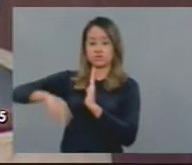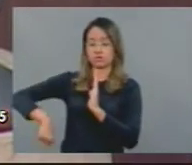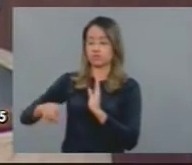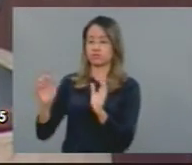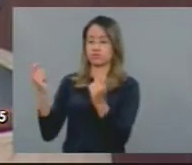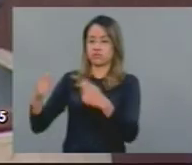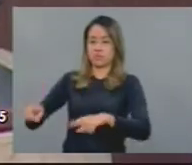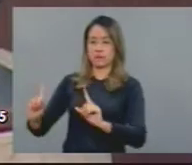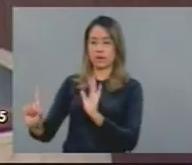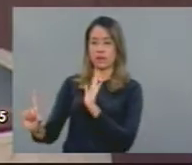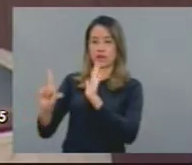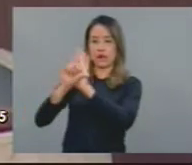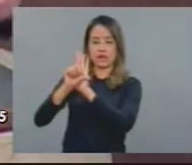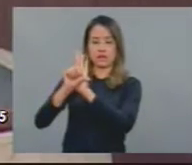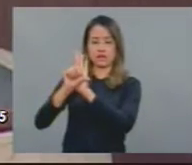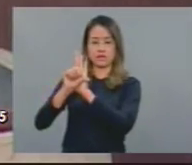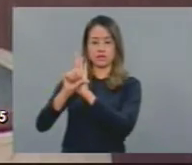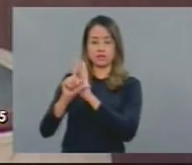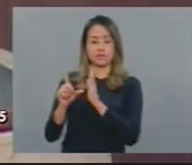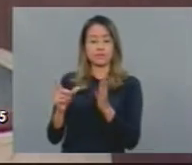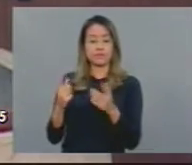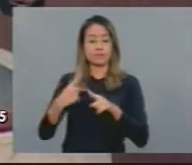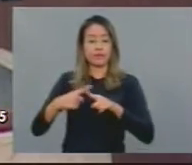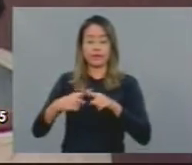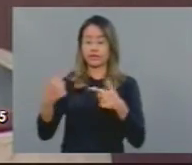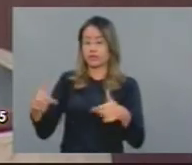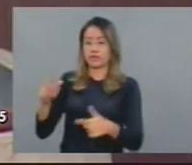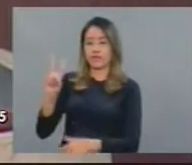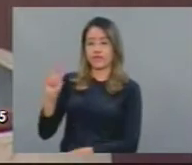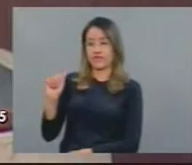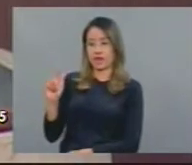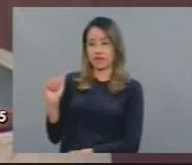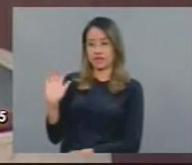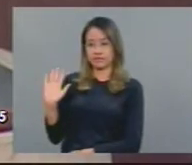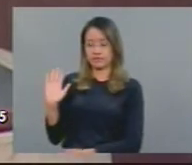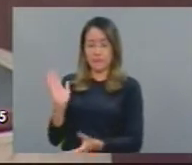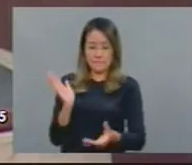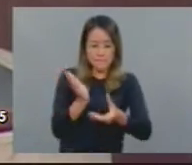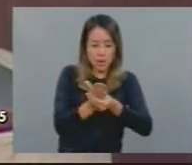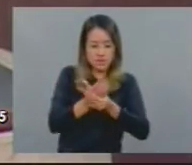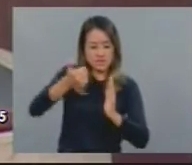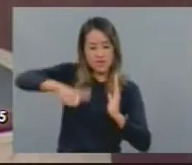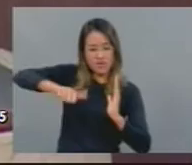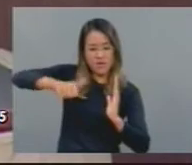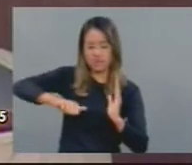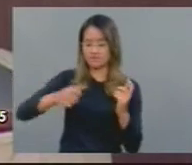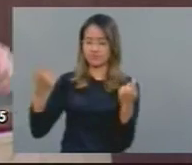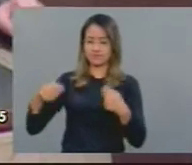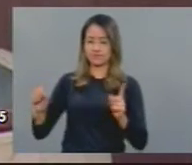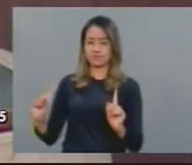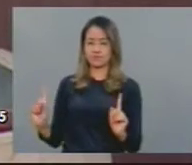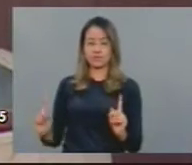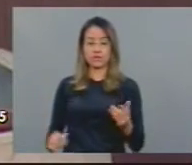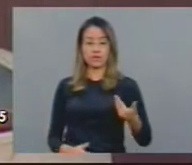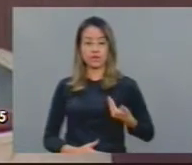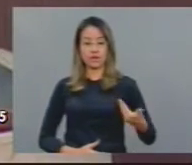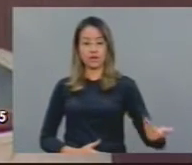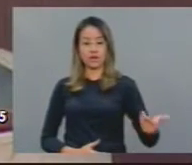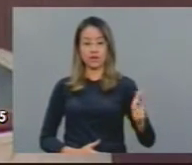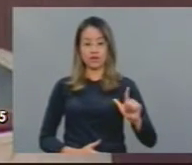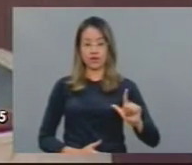que já agrava a superlotação. Nós temos hoje algumas casas, como no caso do São